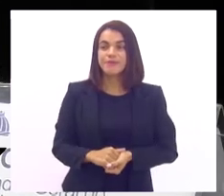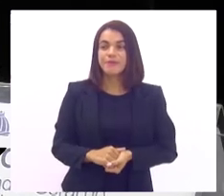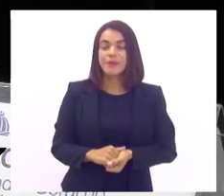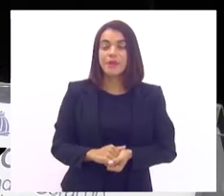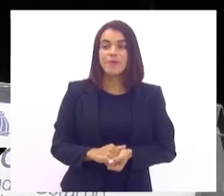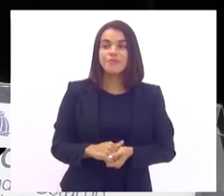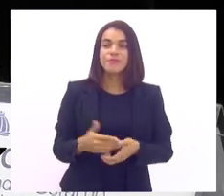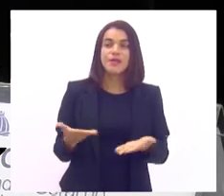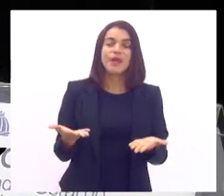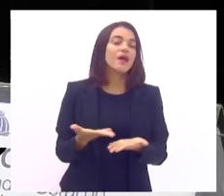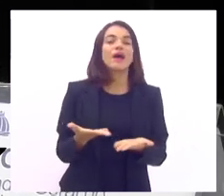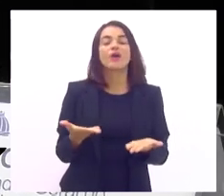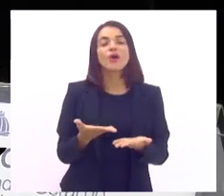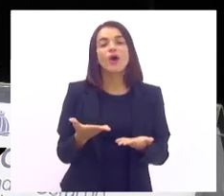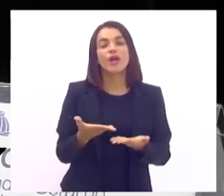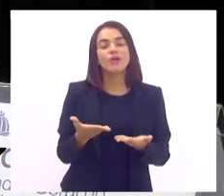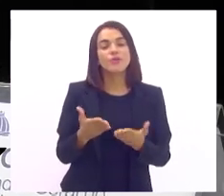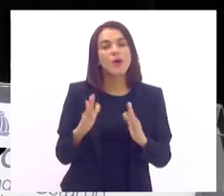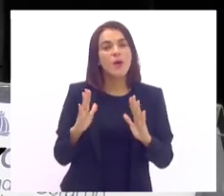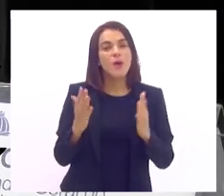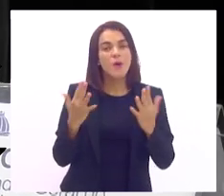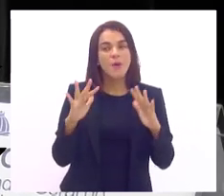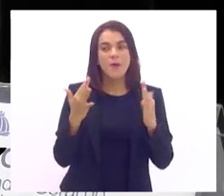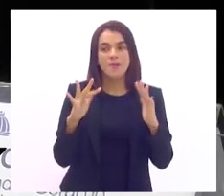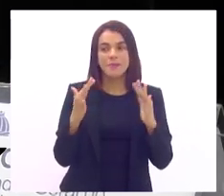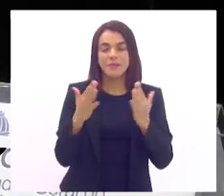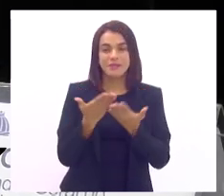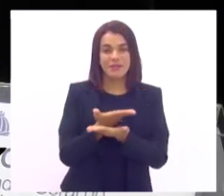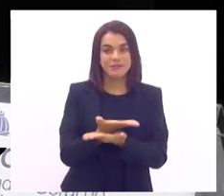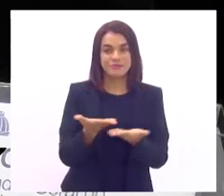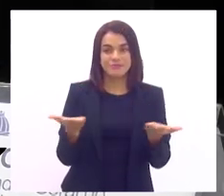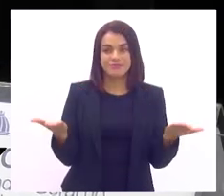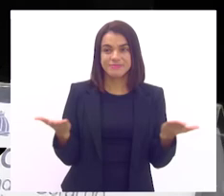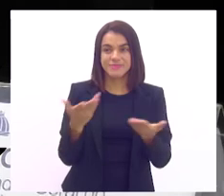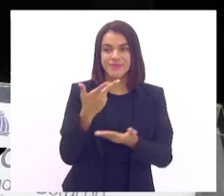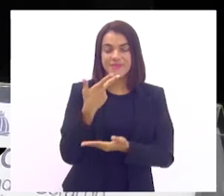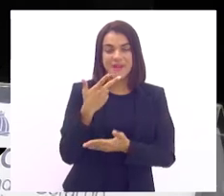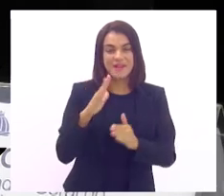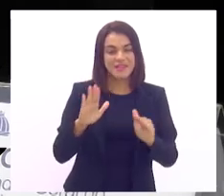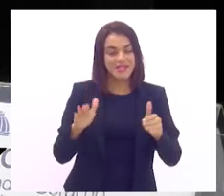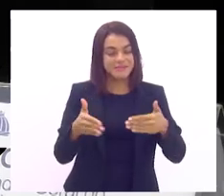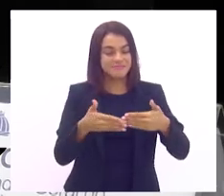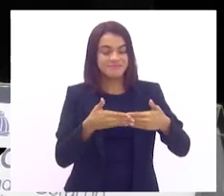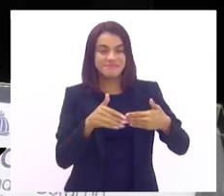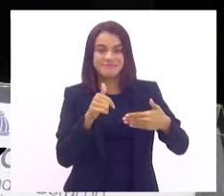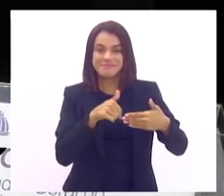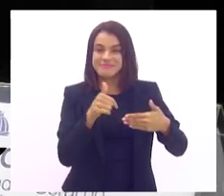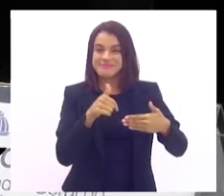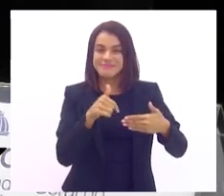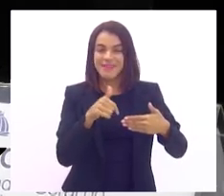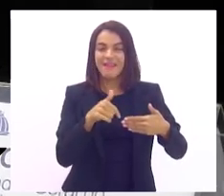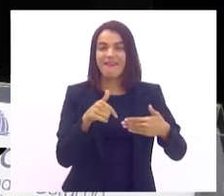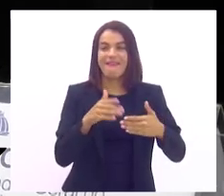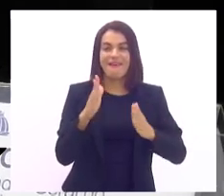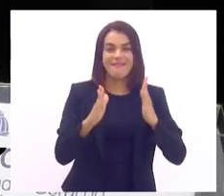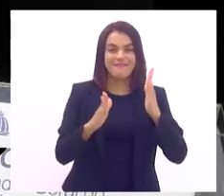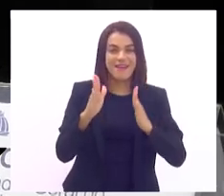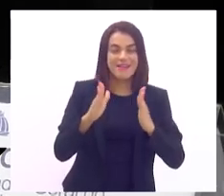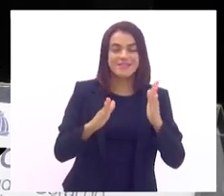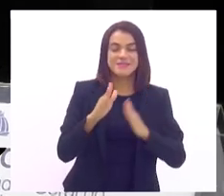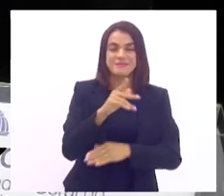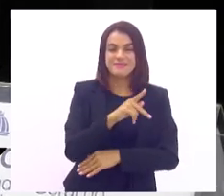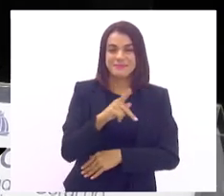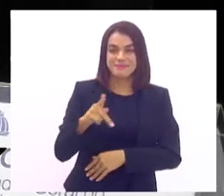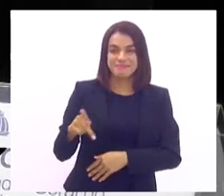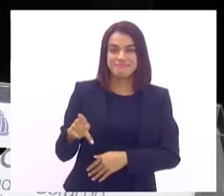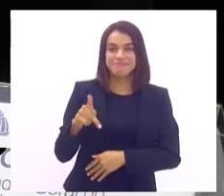Primeiramente, fazer uma justa homenagem a você, né? Quando a gente fala que está encerrando sua fase de presidente do Conselho Regional